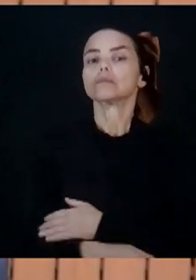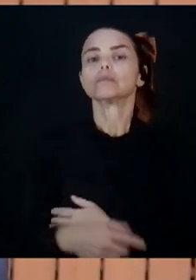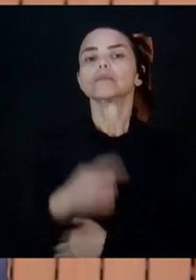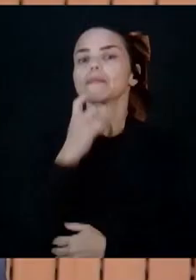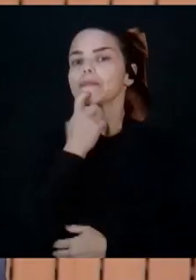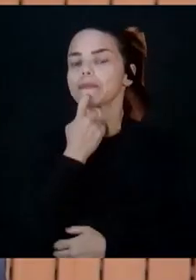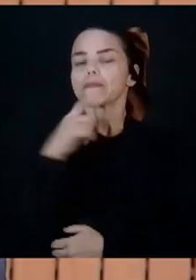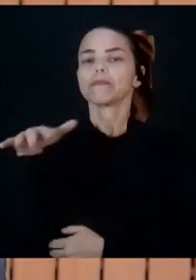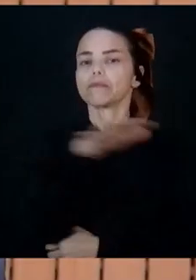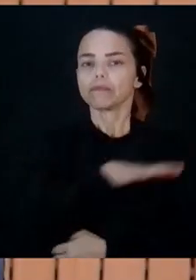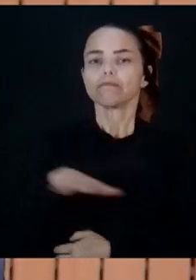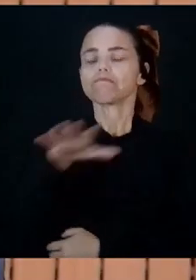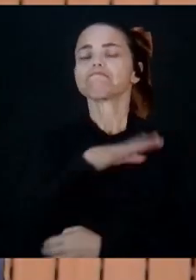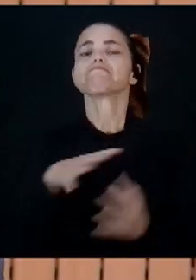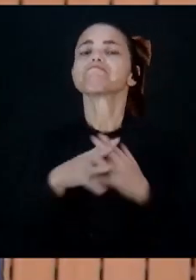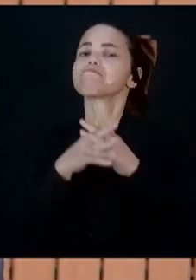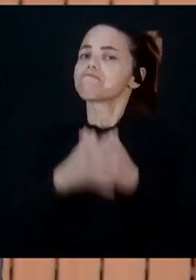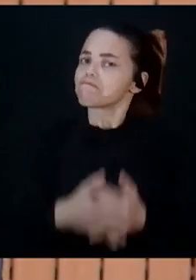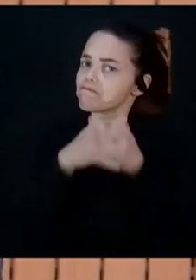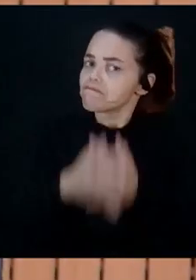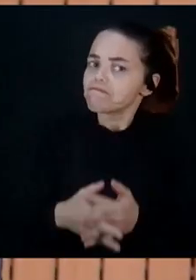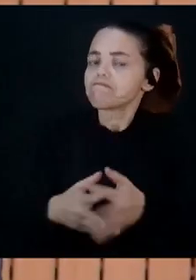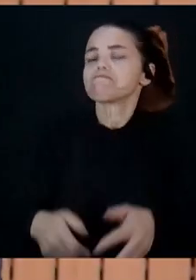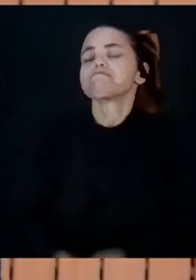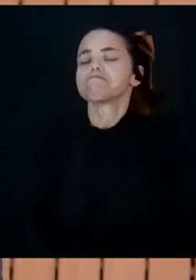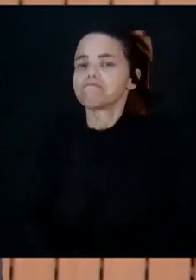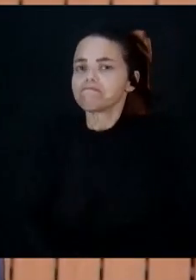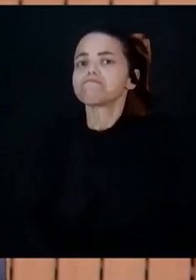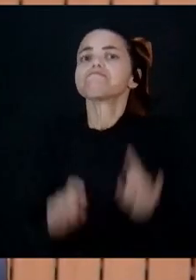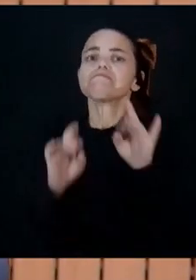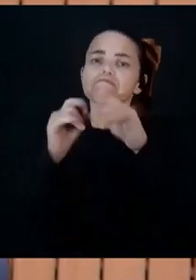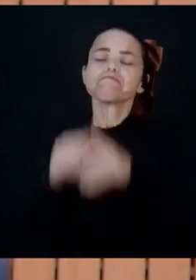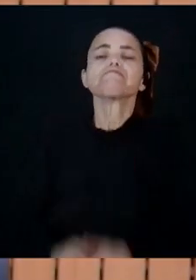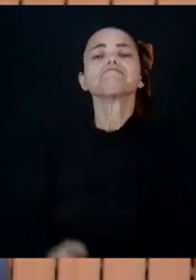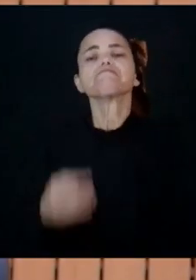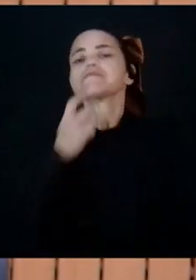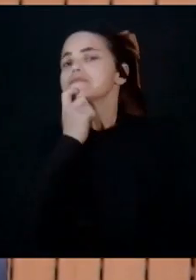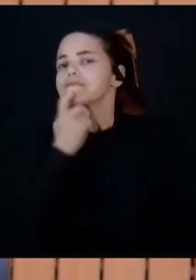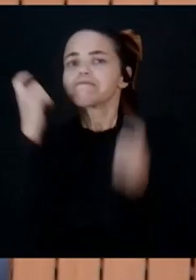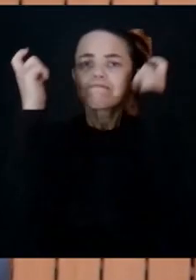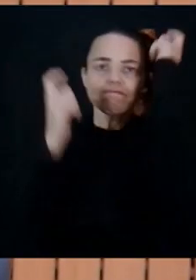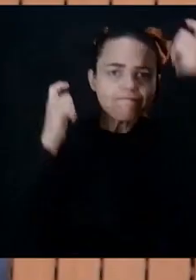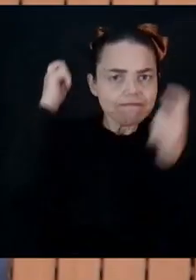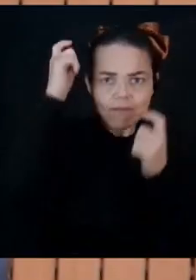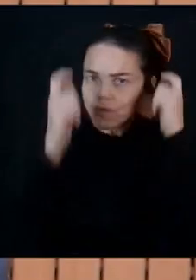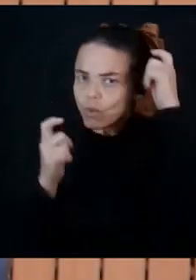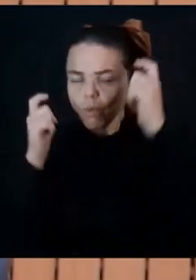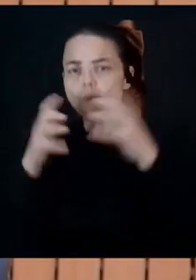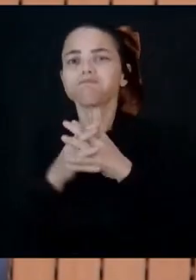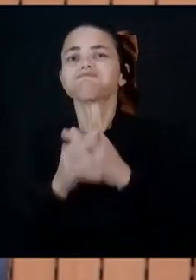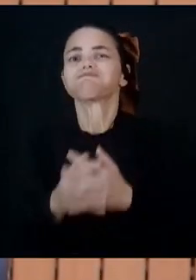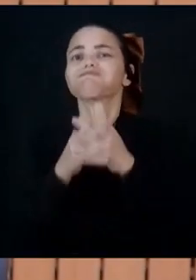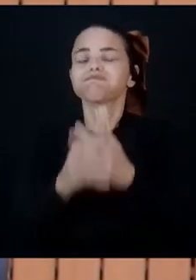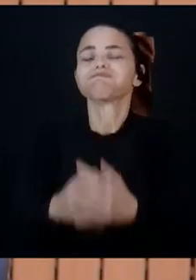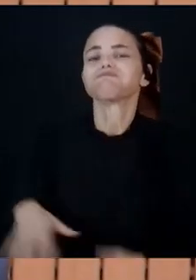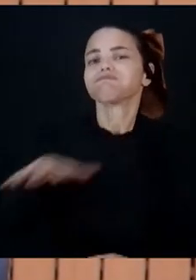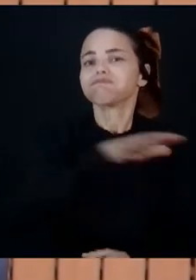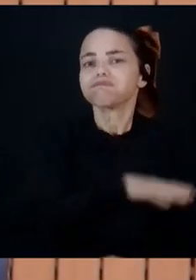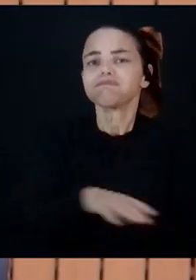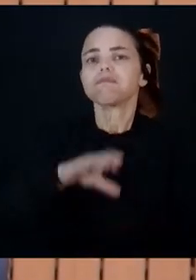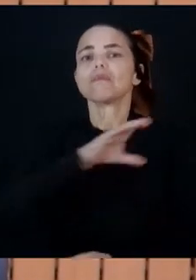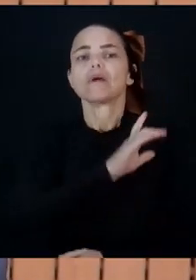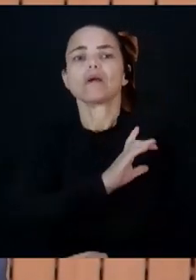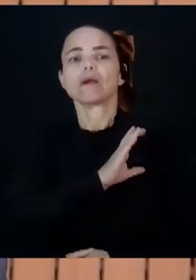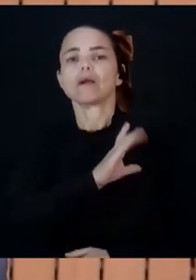Uma situação específica de Campinas que preocupa ainda mais. né? A região do Campo Grande, que é